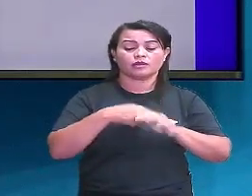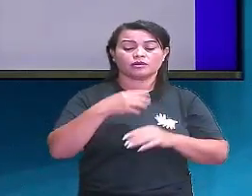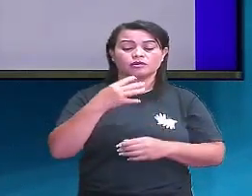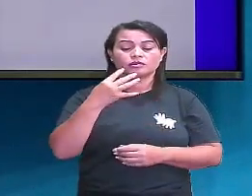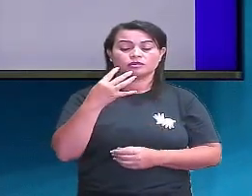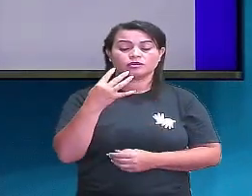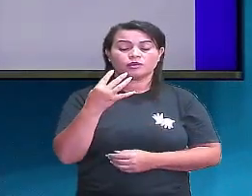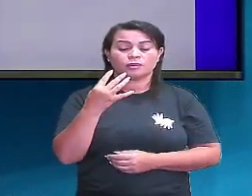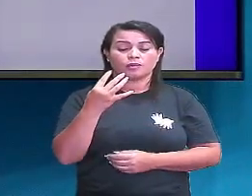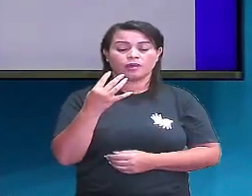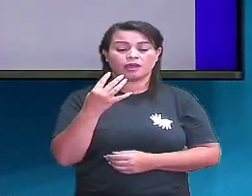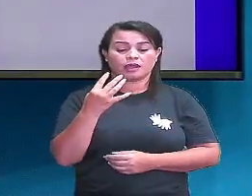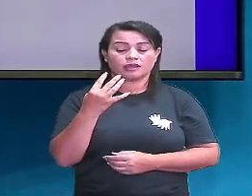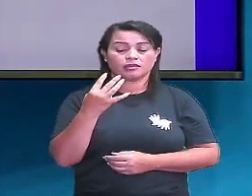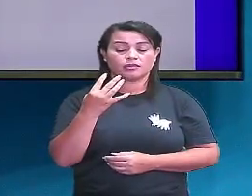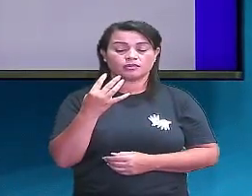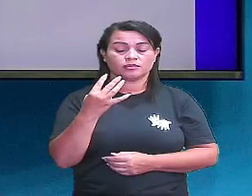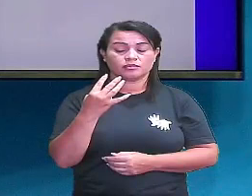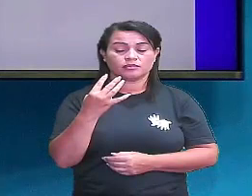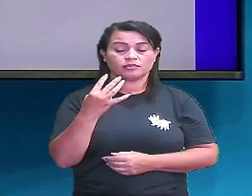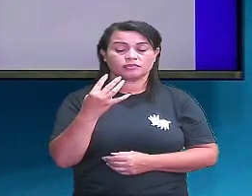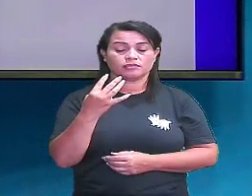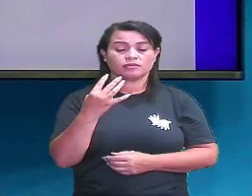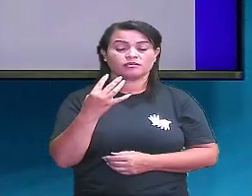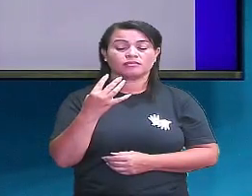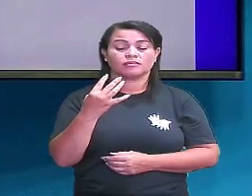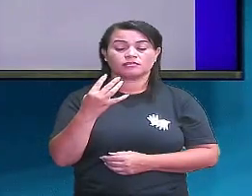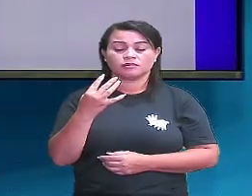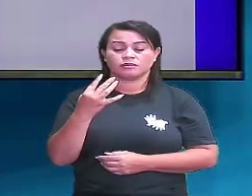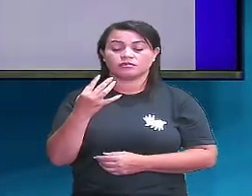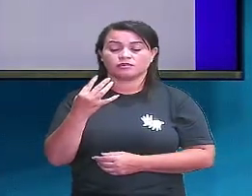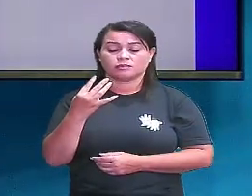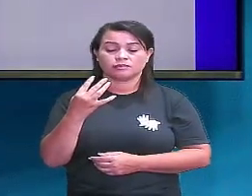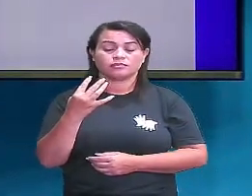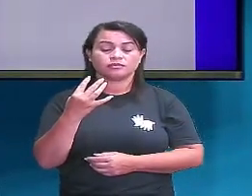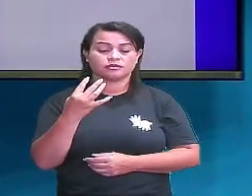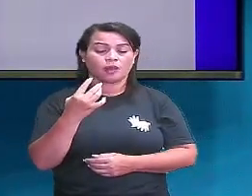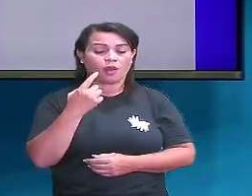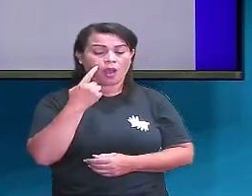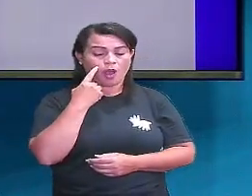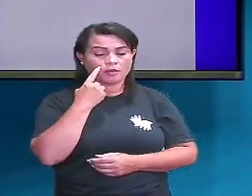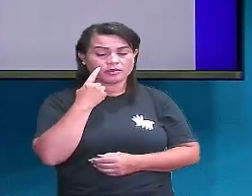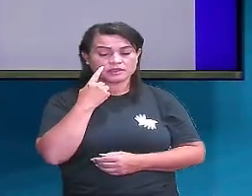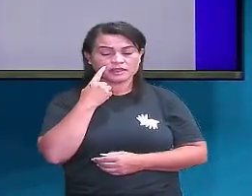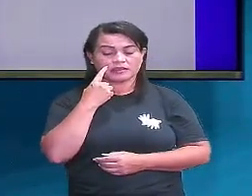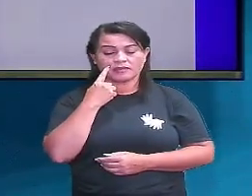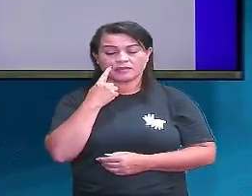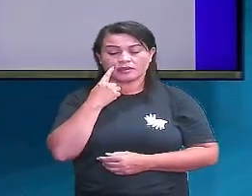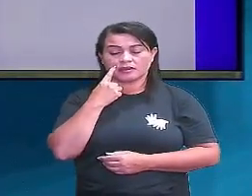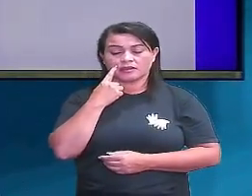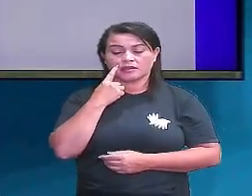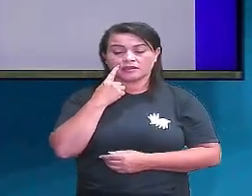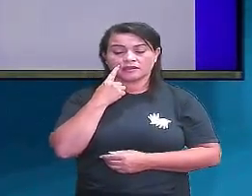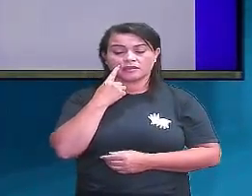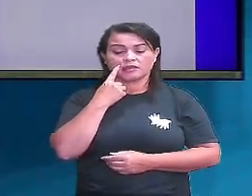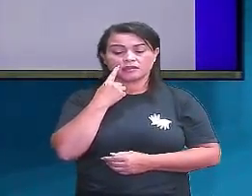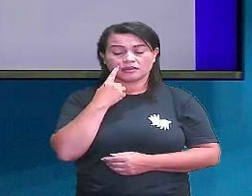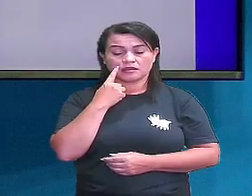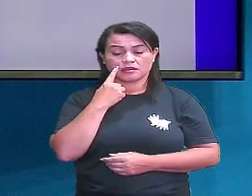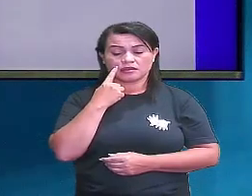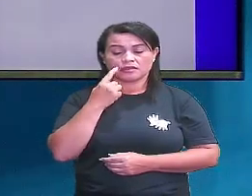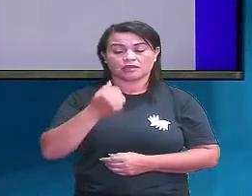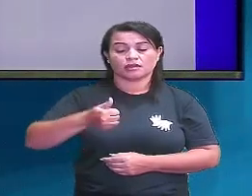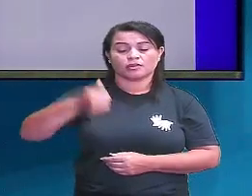ainda. Veja que eu só usei aqui embaixo para esse daqui. A maioria dos pontos estão aqui em cima. No